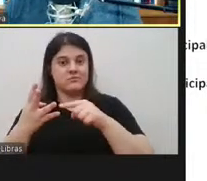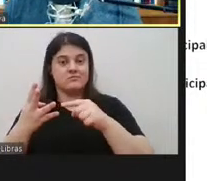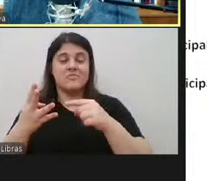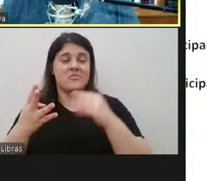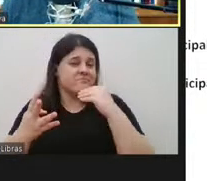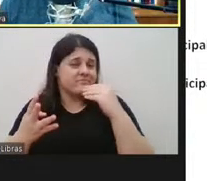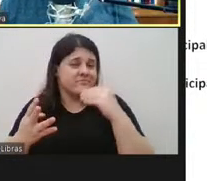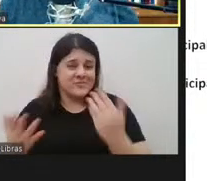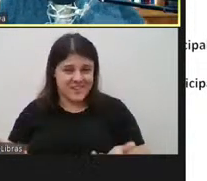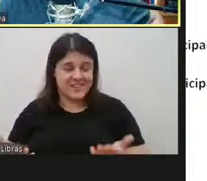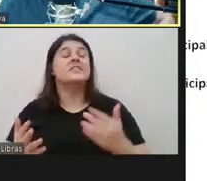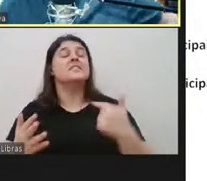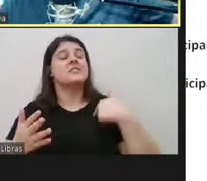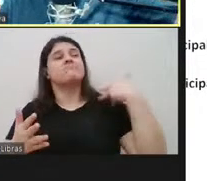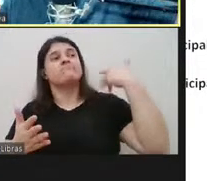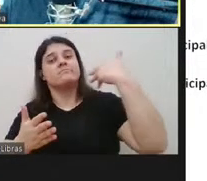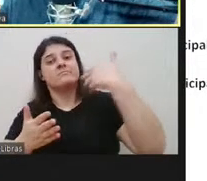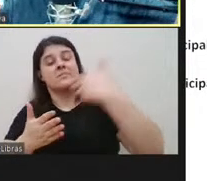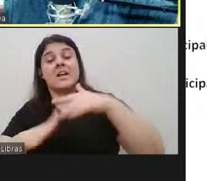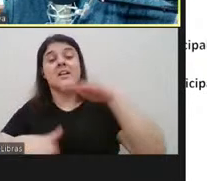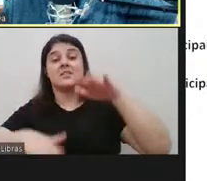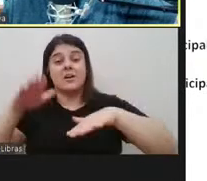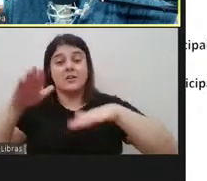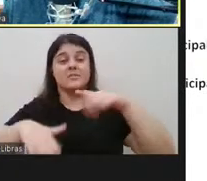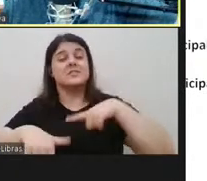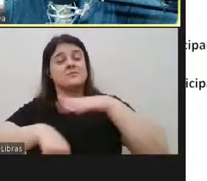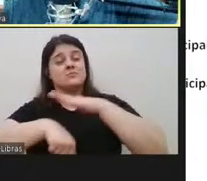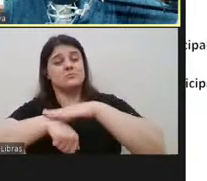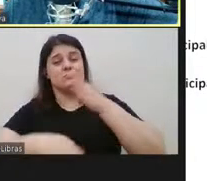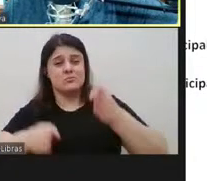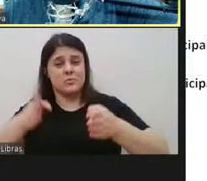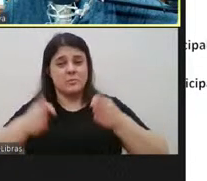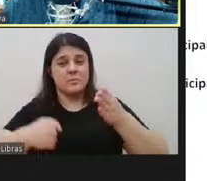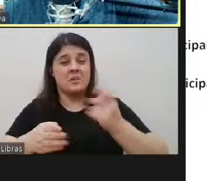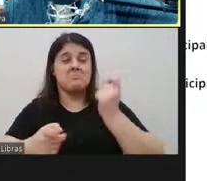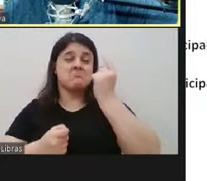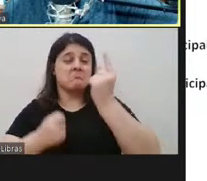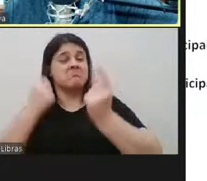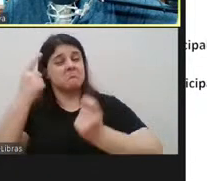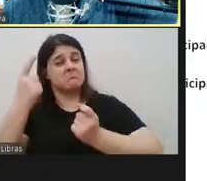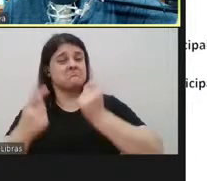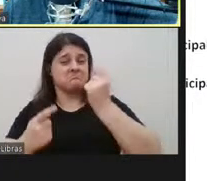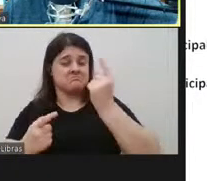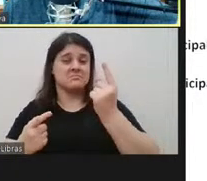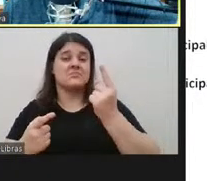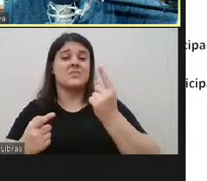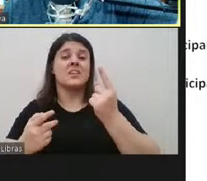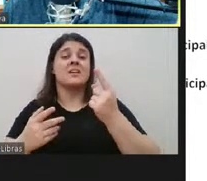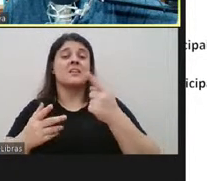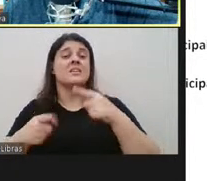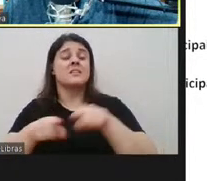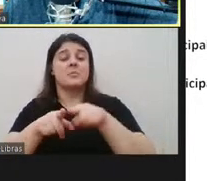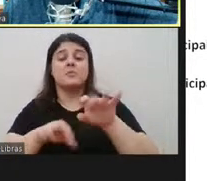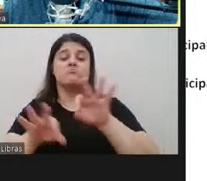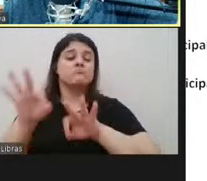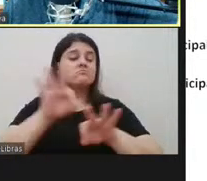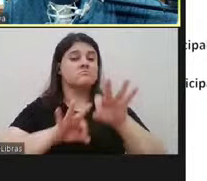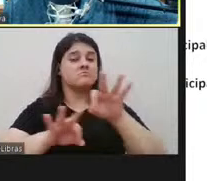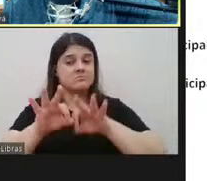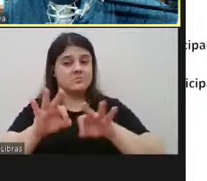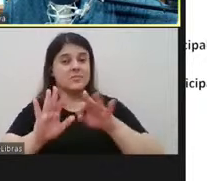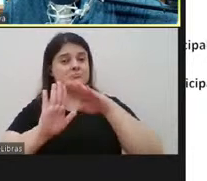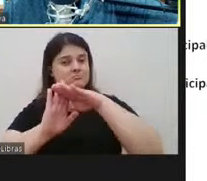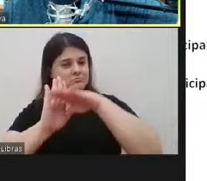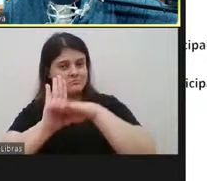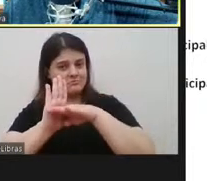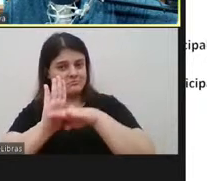luz da nossa história né Talvez nós tenhamos passado por alguns momentos de excepcionalidade política e de coordenação política em torno